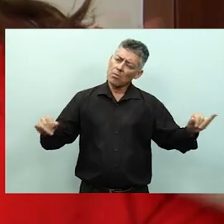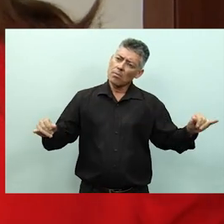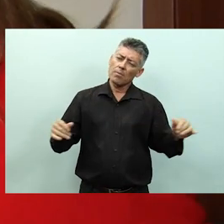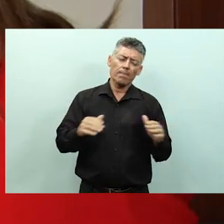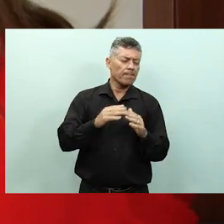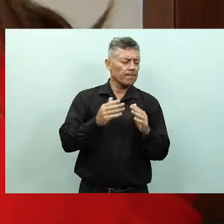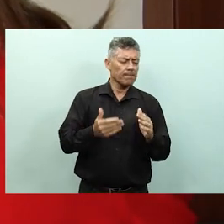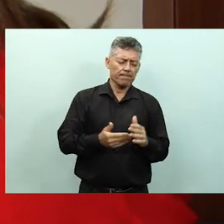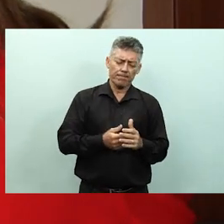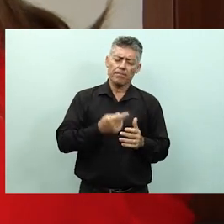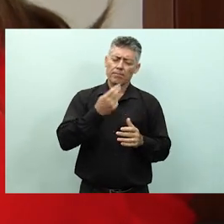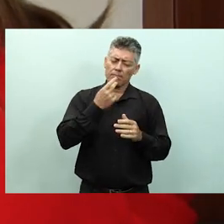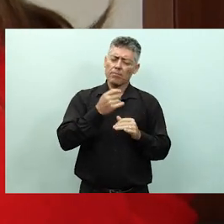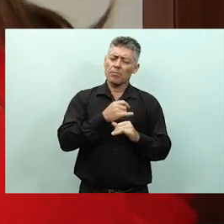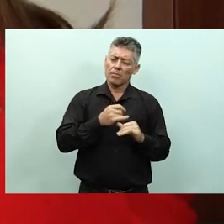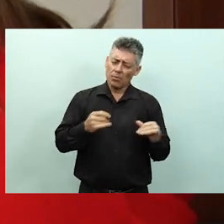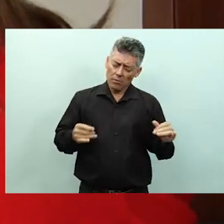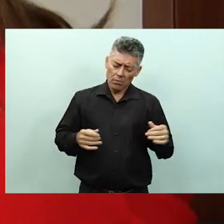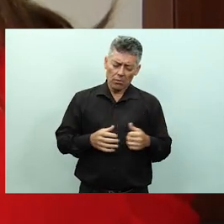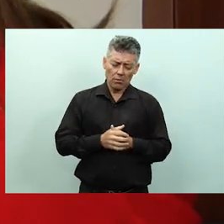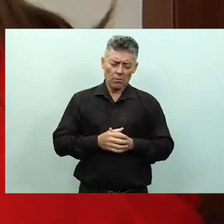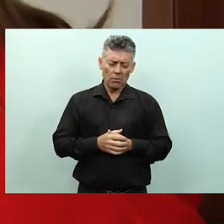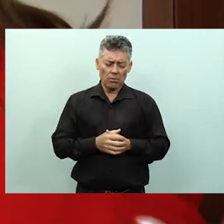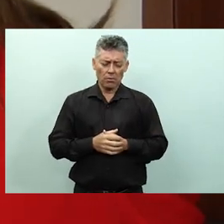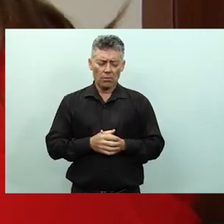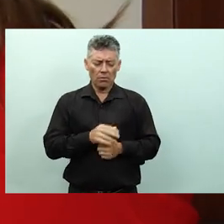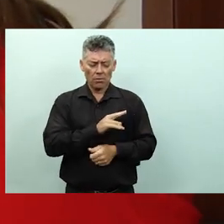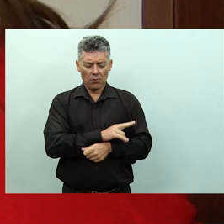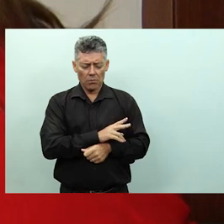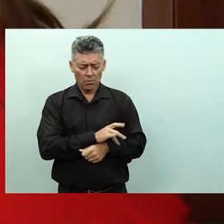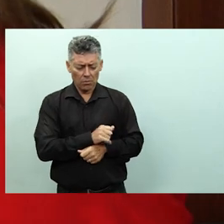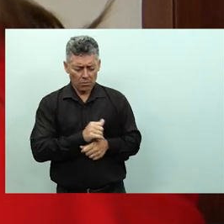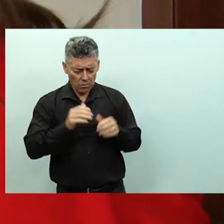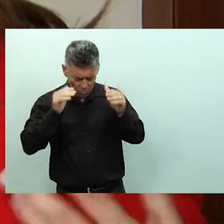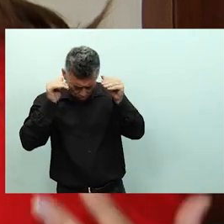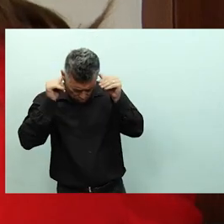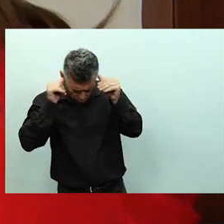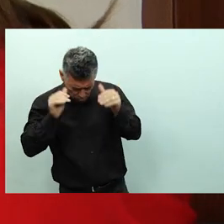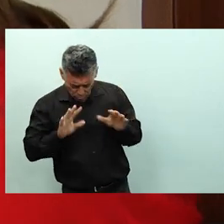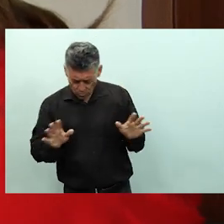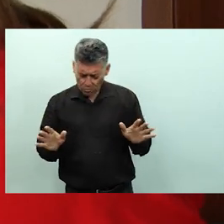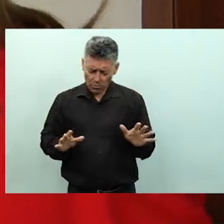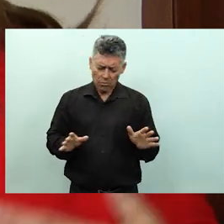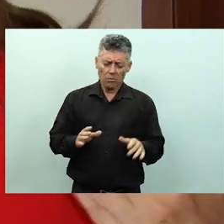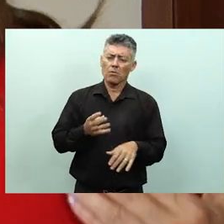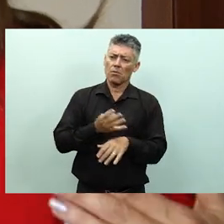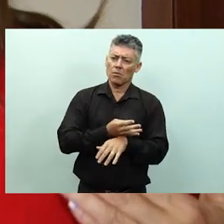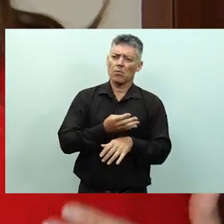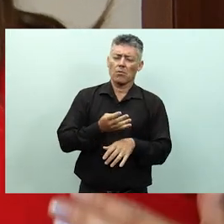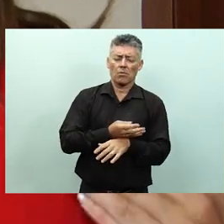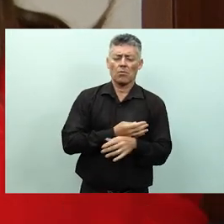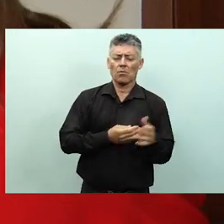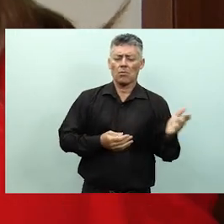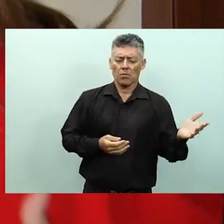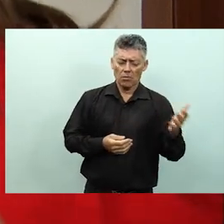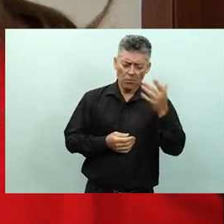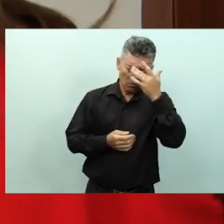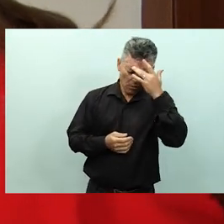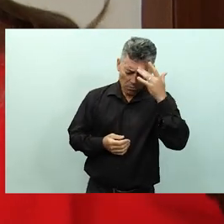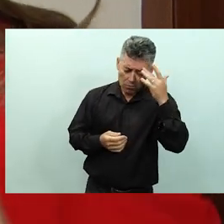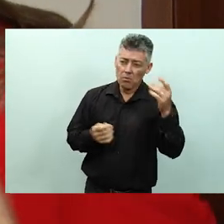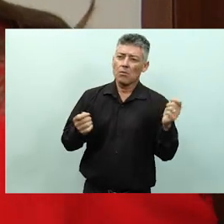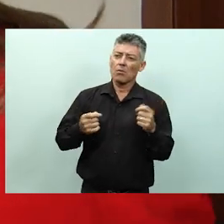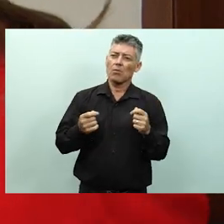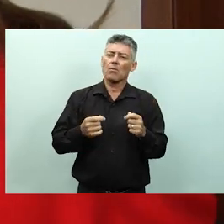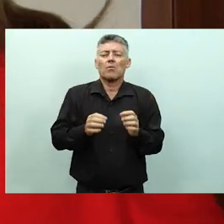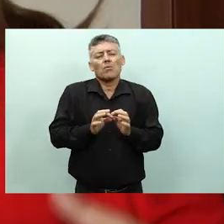diziam, e todo mundo dizia isso. Então, Vilma não baixou a cabeça, enfrentou. Claro que ela sempre foi uma pessoa, na hora que